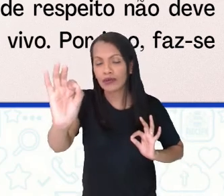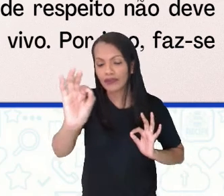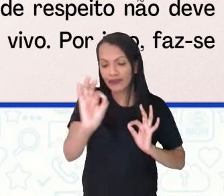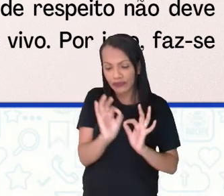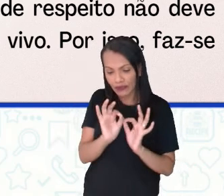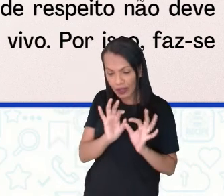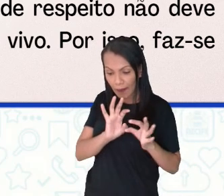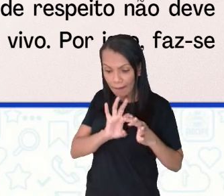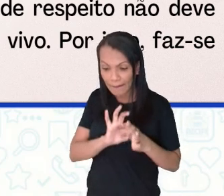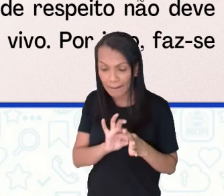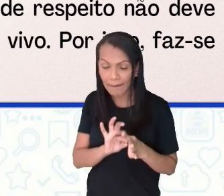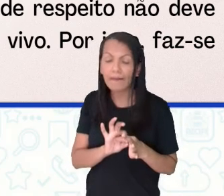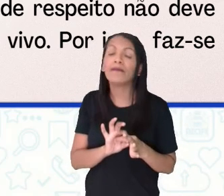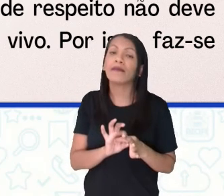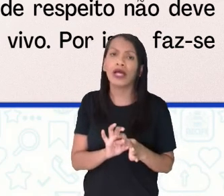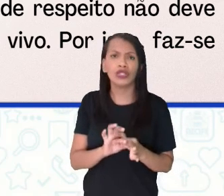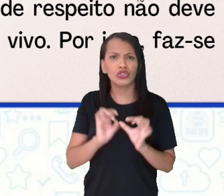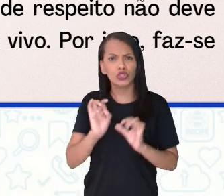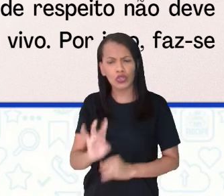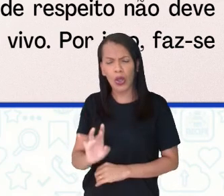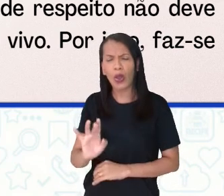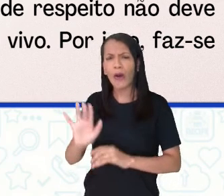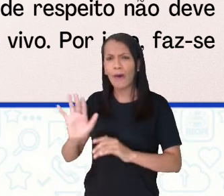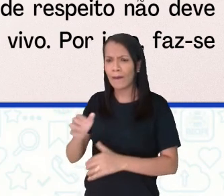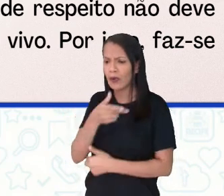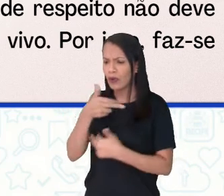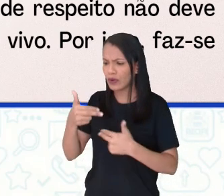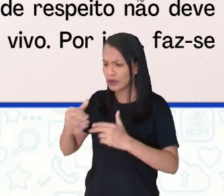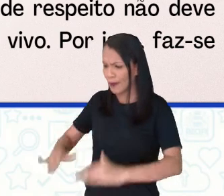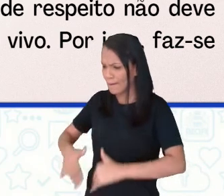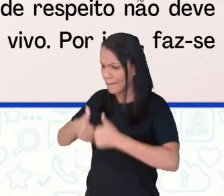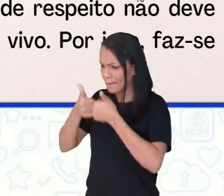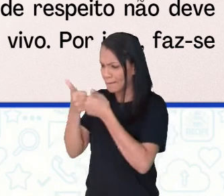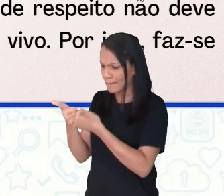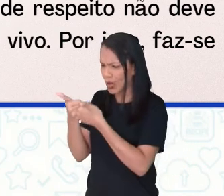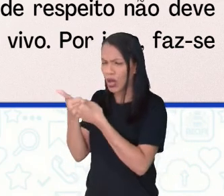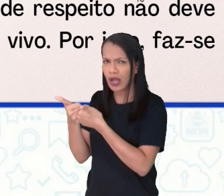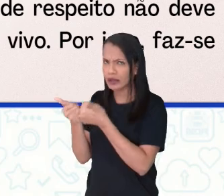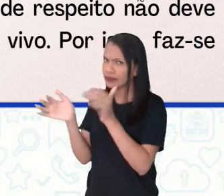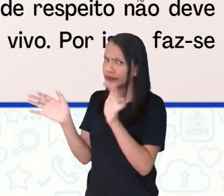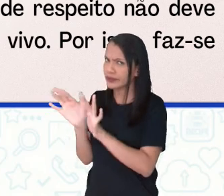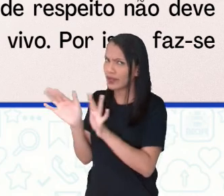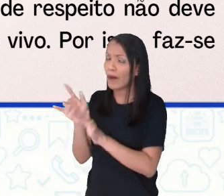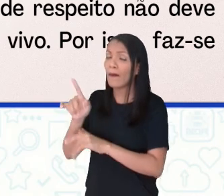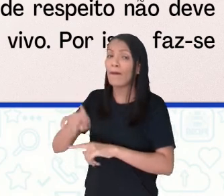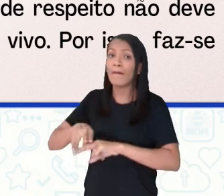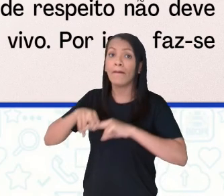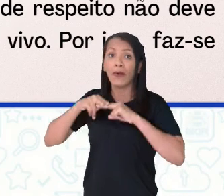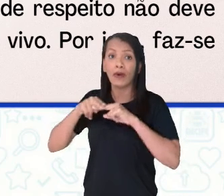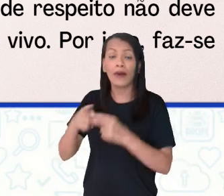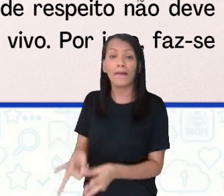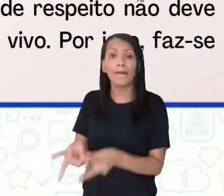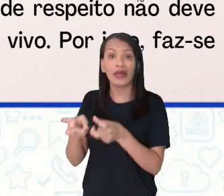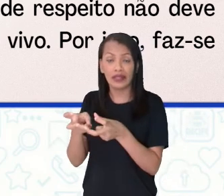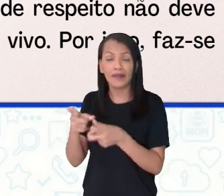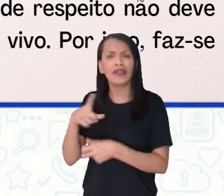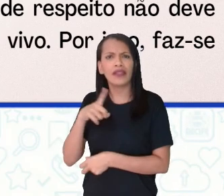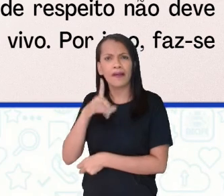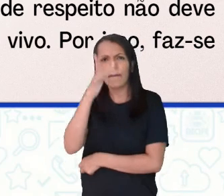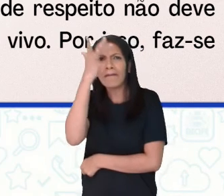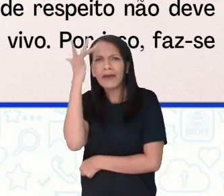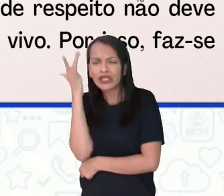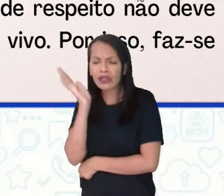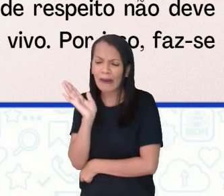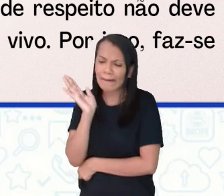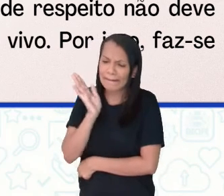há somente pontos positivos com o uso exagerado das redes, pois percebe-se que muitos indivíduos não